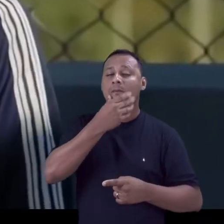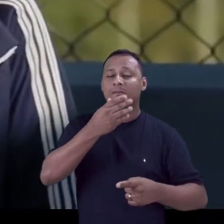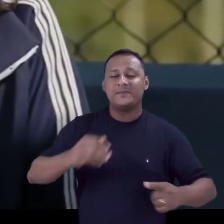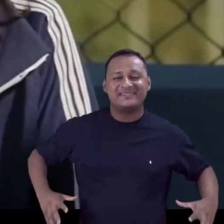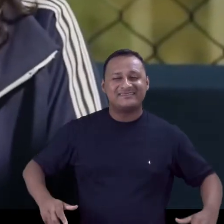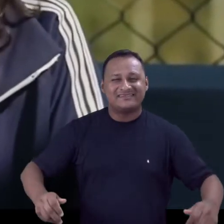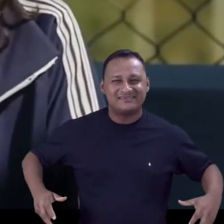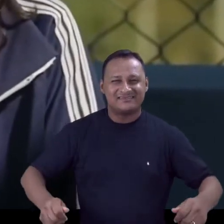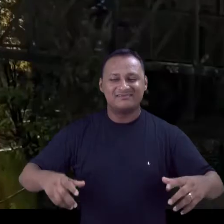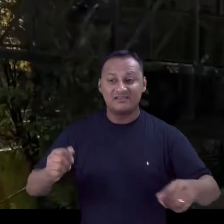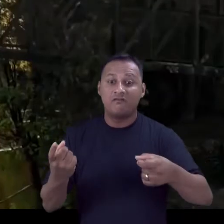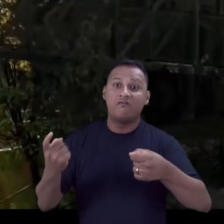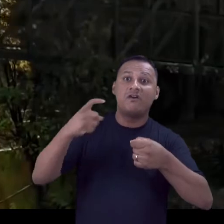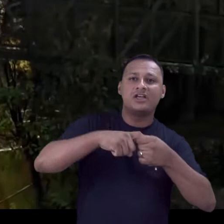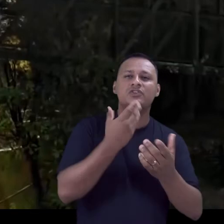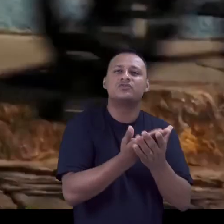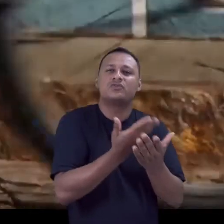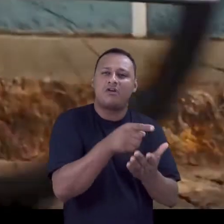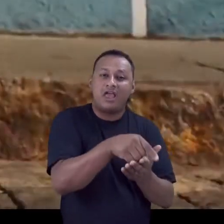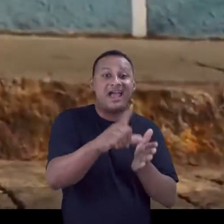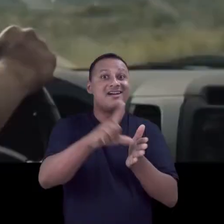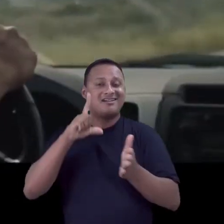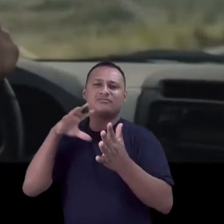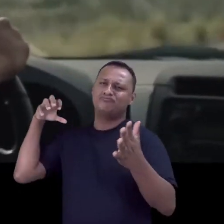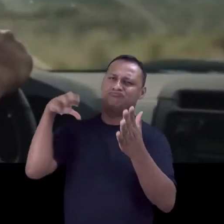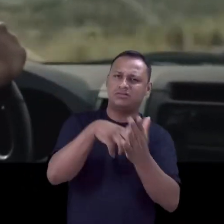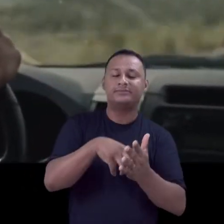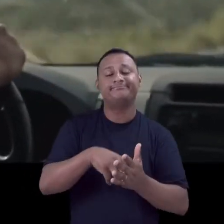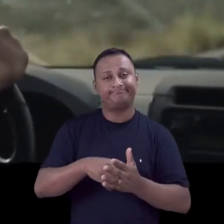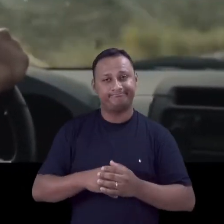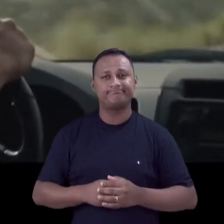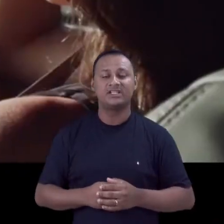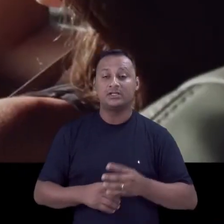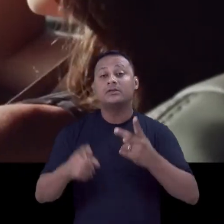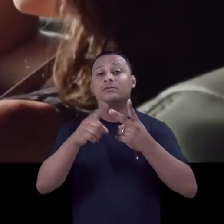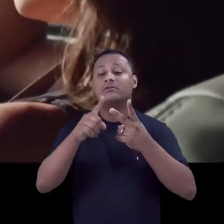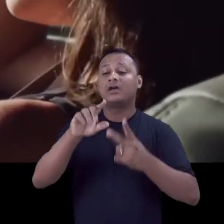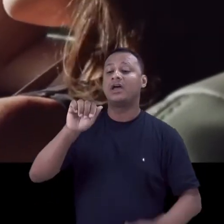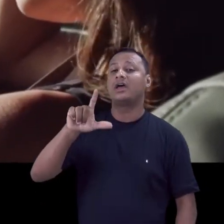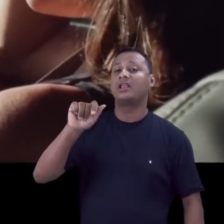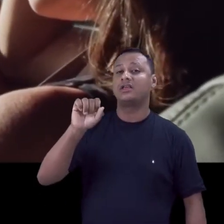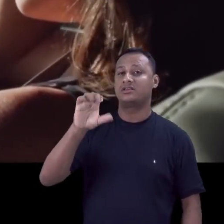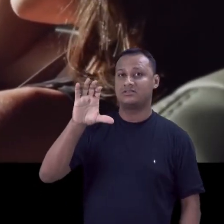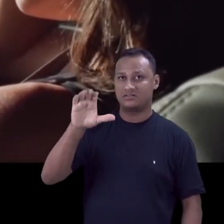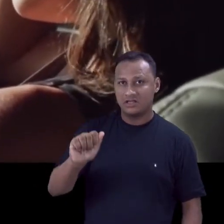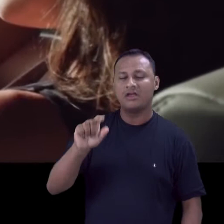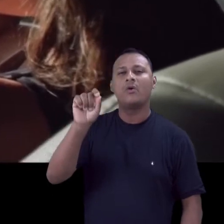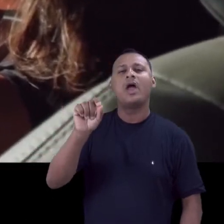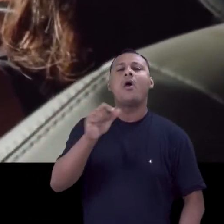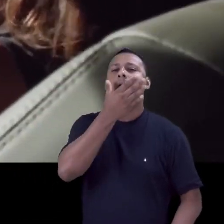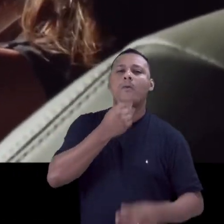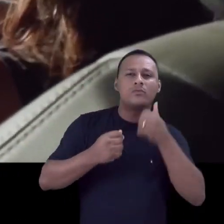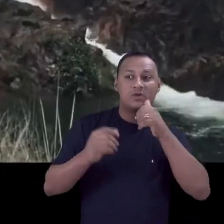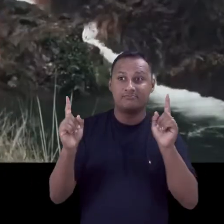sofrido um grave acidente. Alaska é o registro de um casal que, após anos separados, decidem tentar mais uma vez